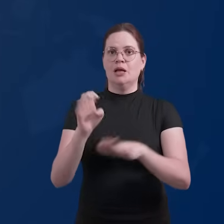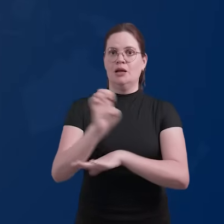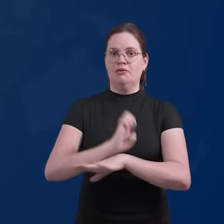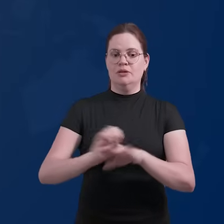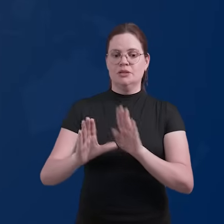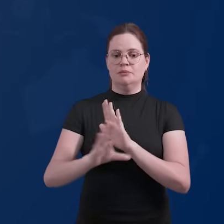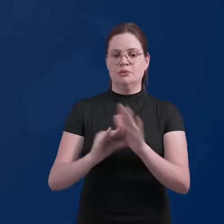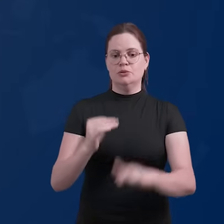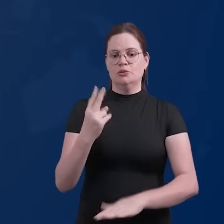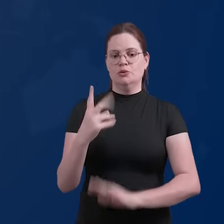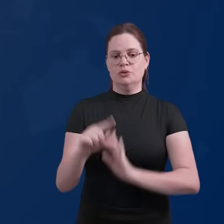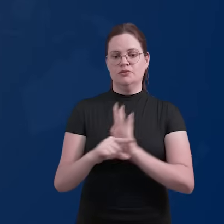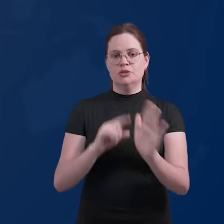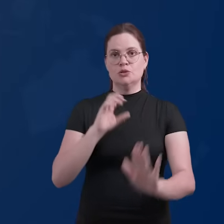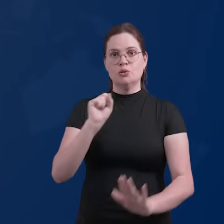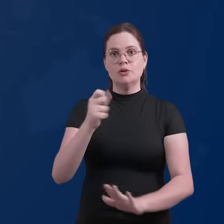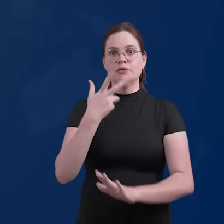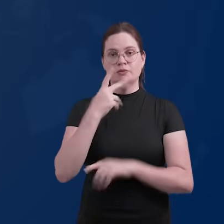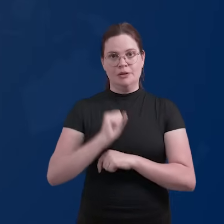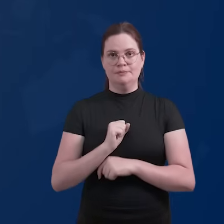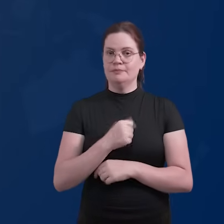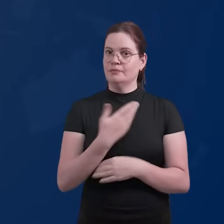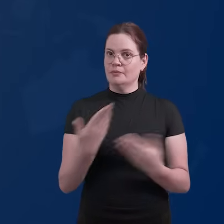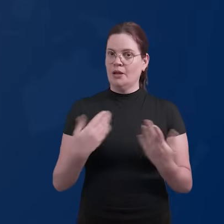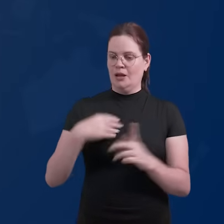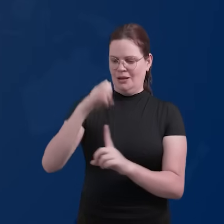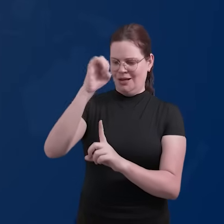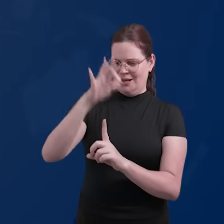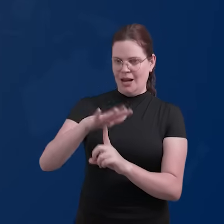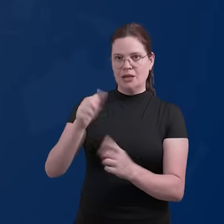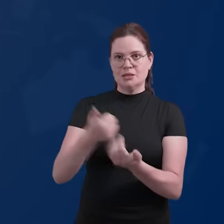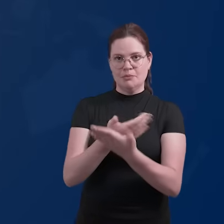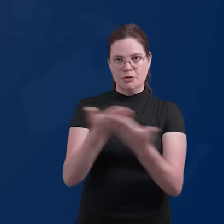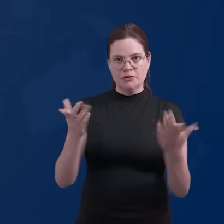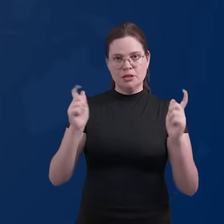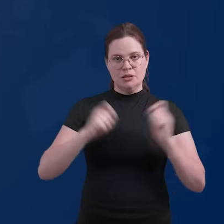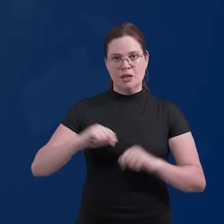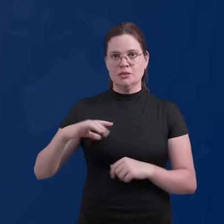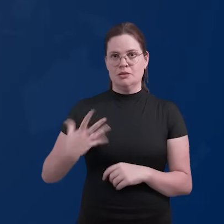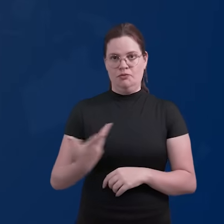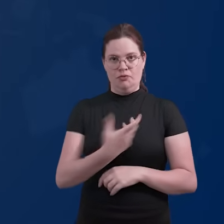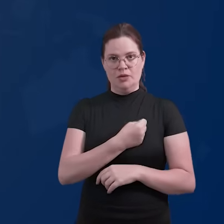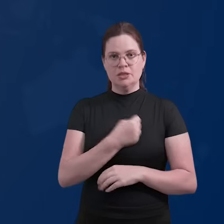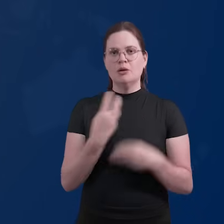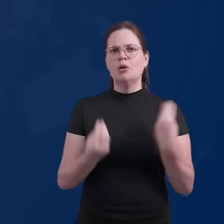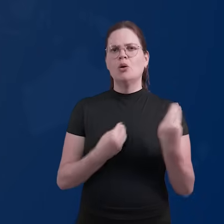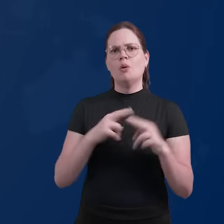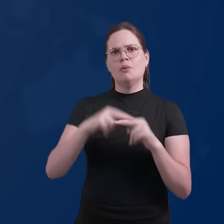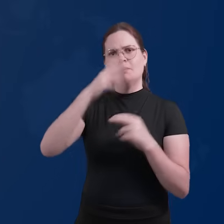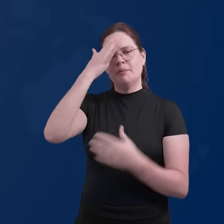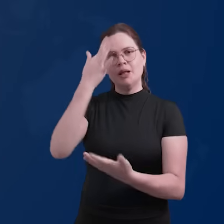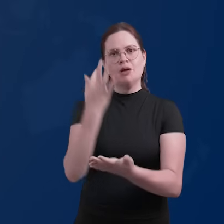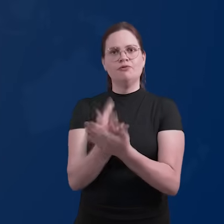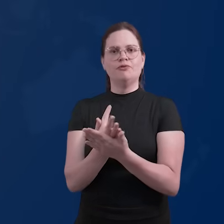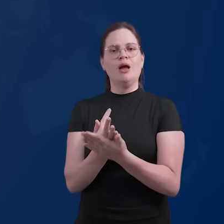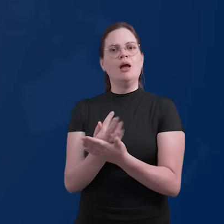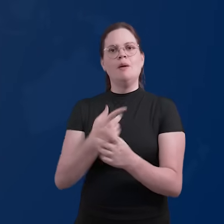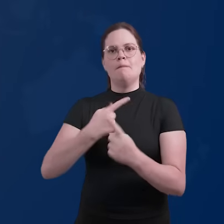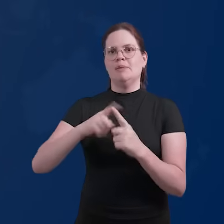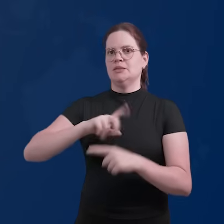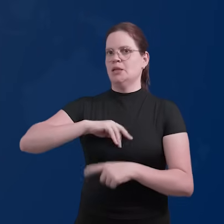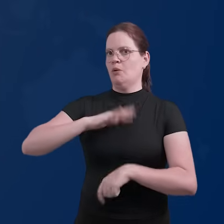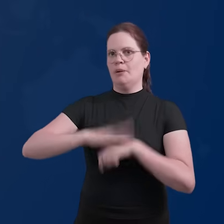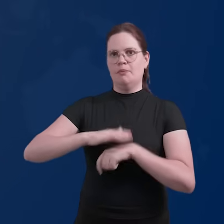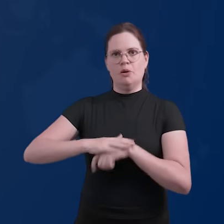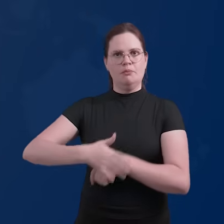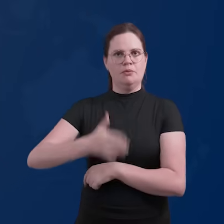8, ele diz assim: porque pela graça sois salvos por meio da fé. Isso não vem de vós, é dom de Deus, não vem das obras